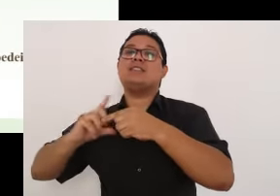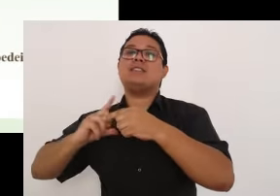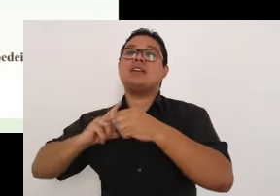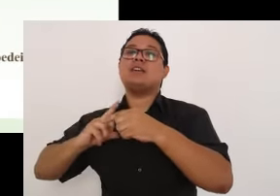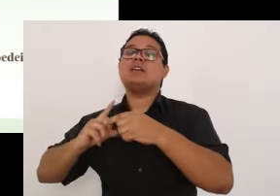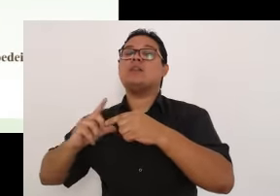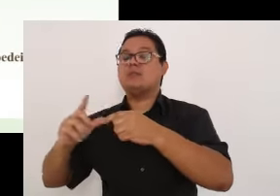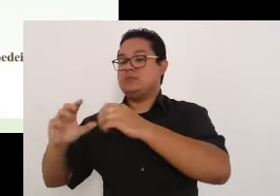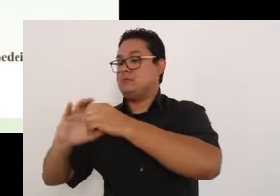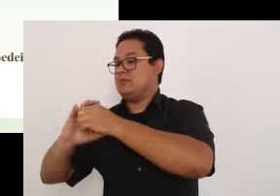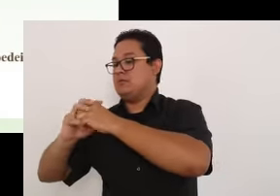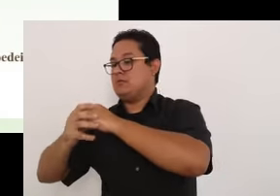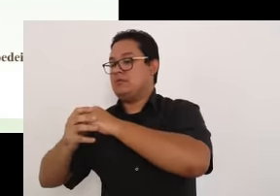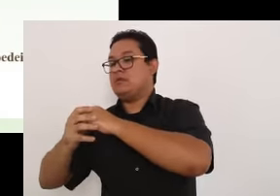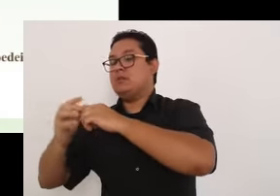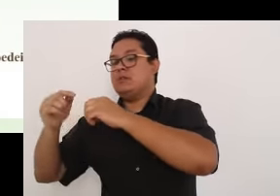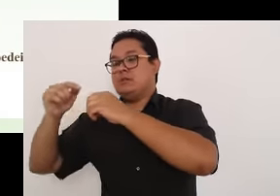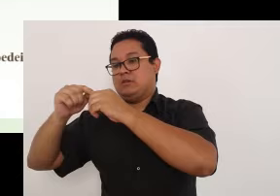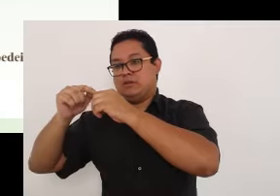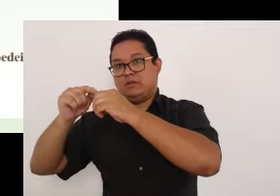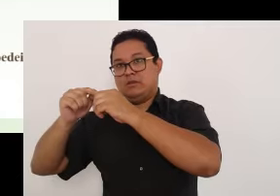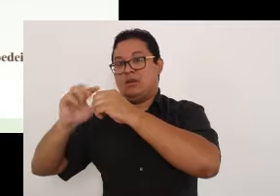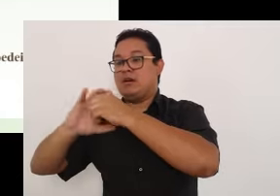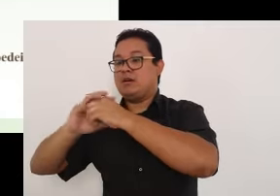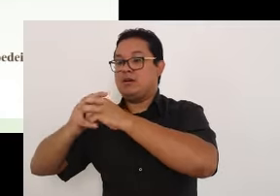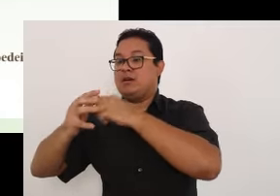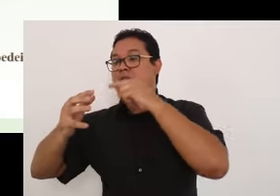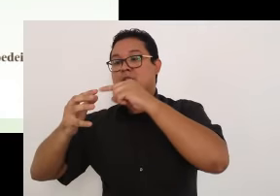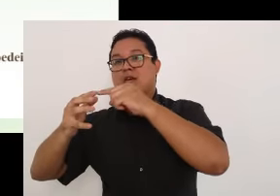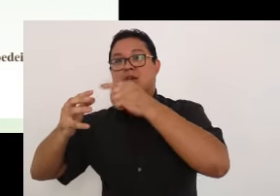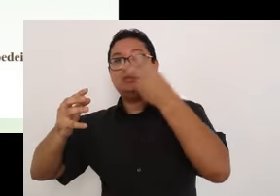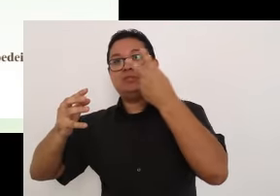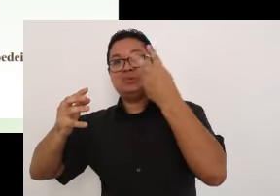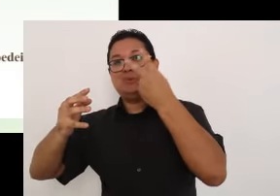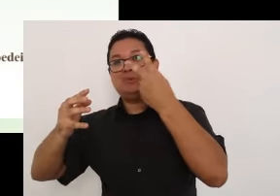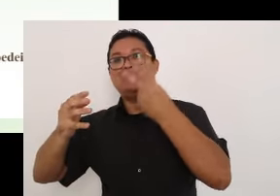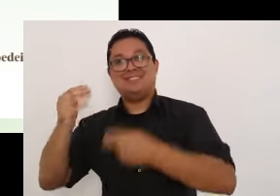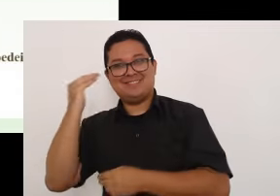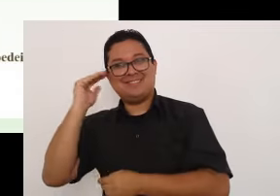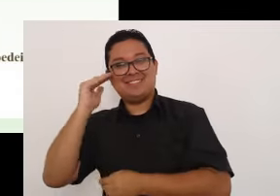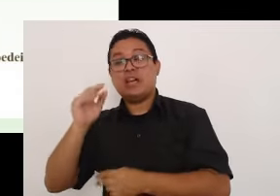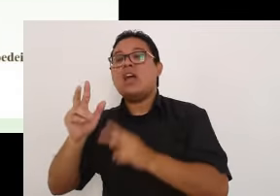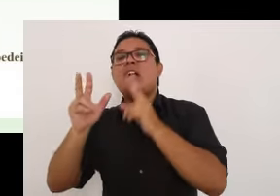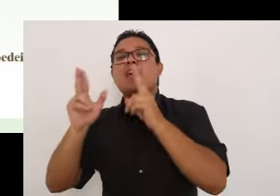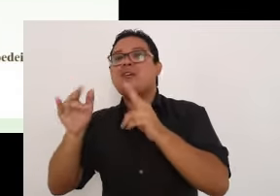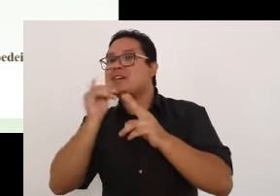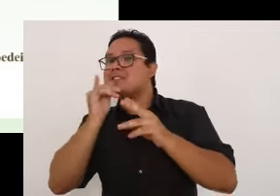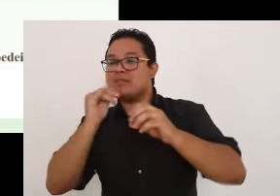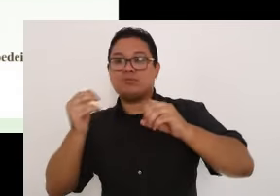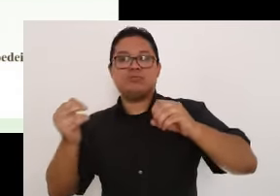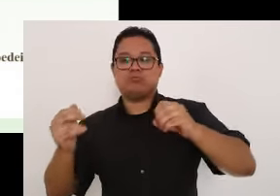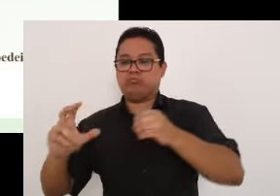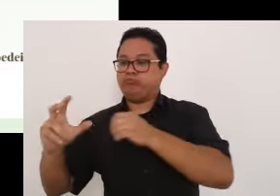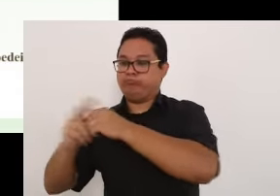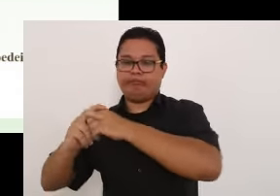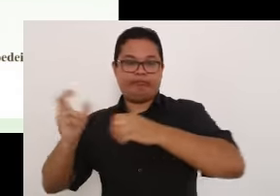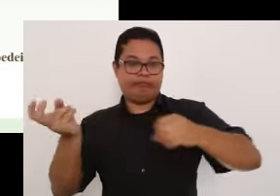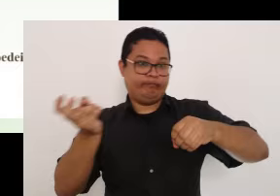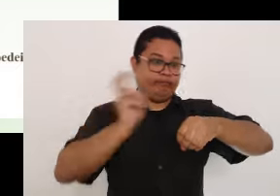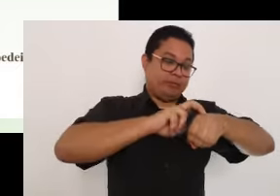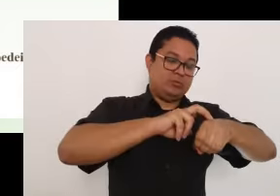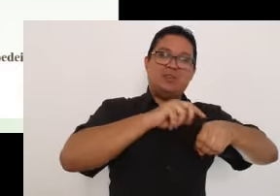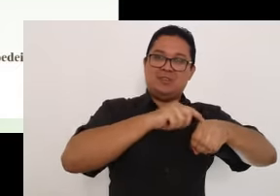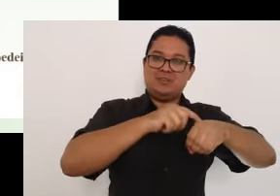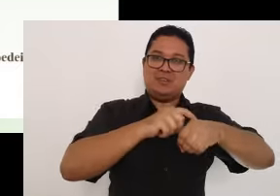bicamada lipídica, igual a da célula hospedeira, que ele aproveita inclusive isso, e ele